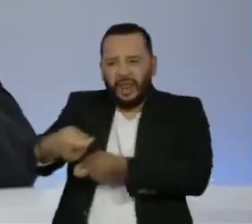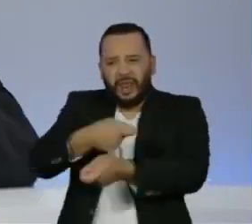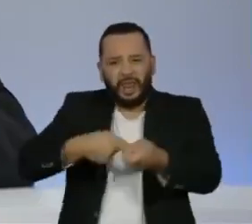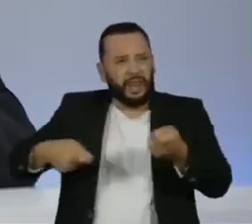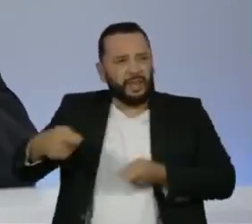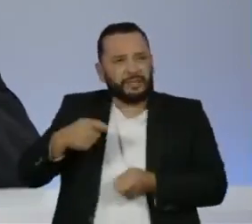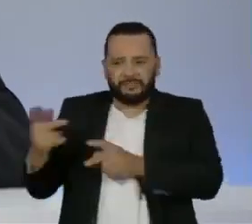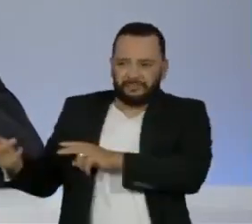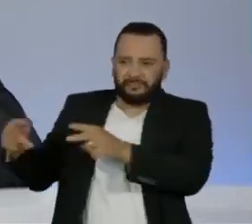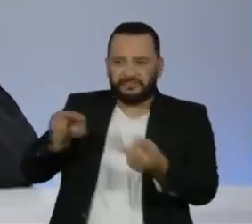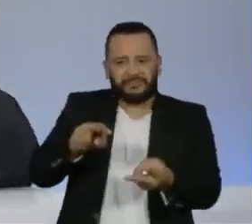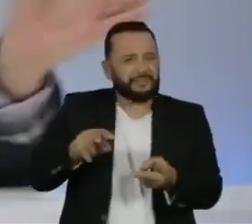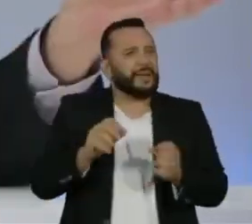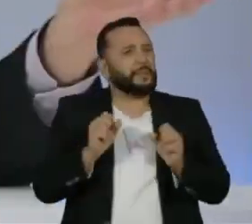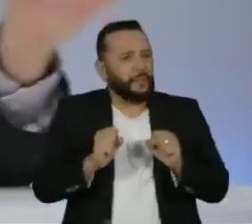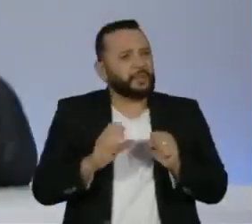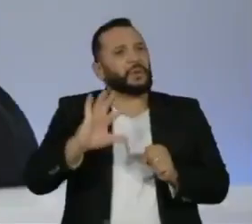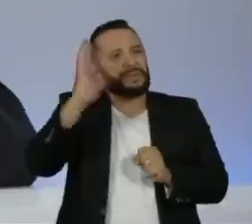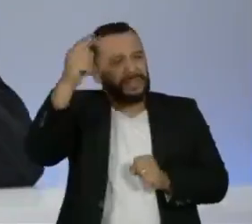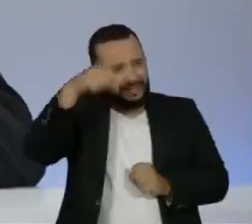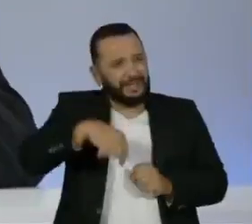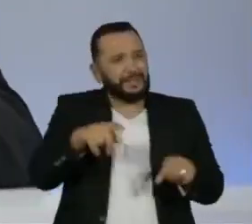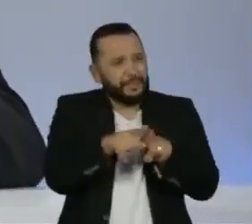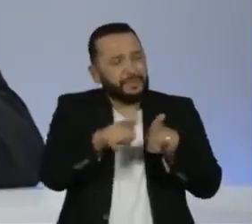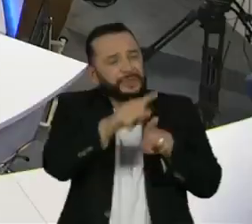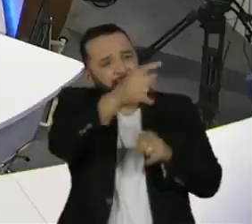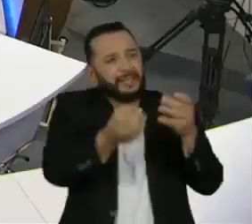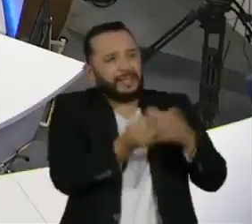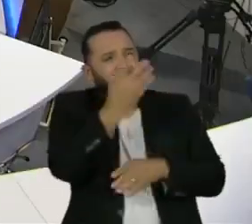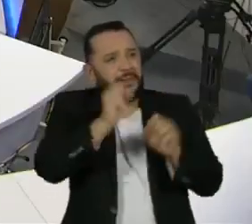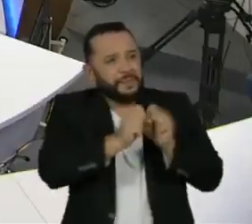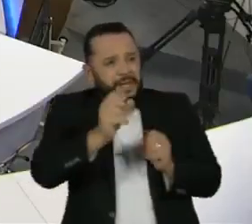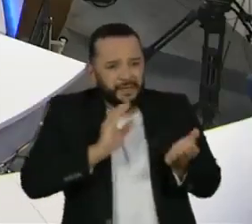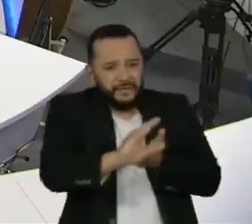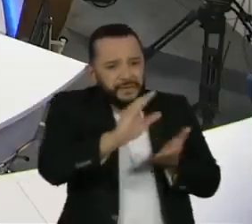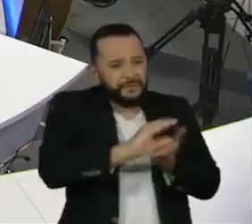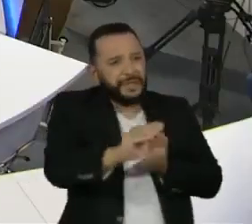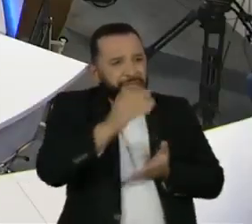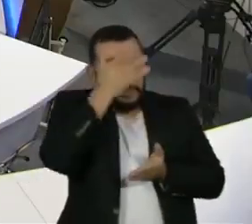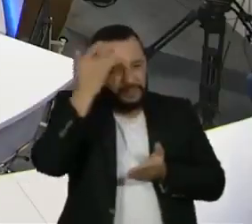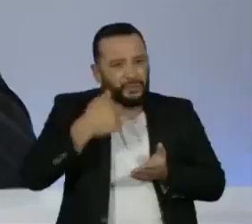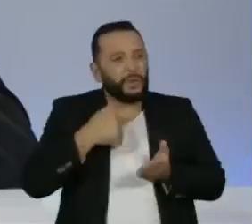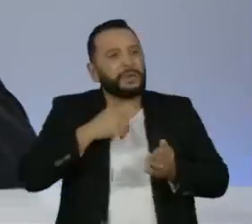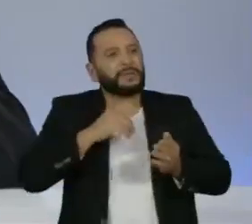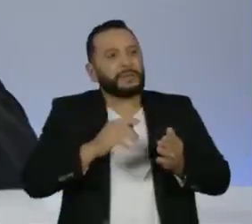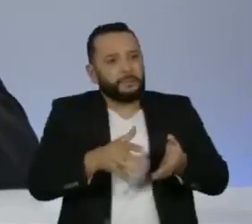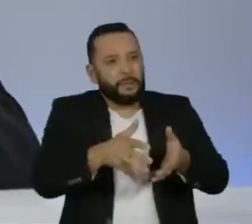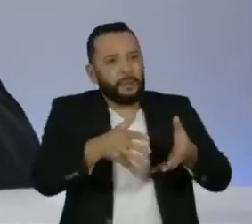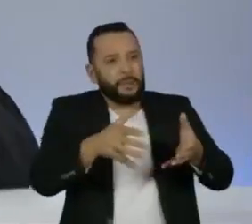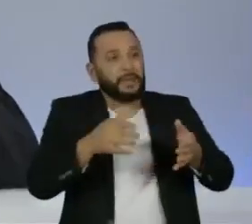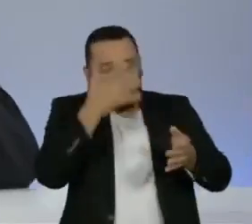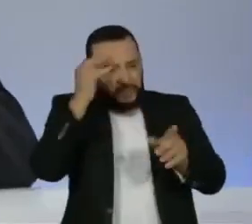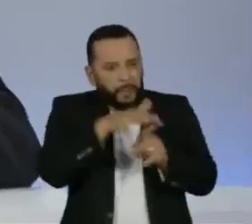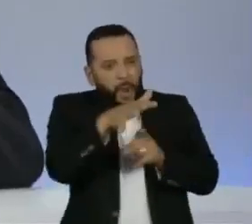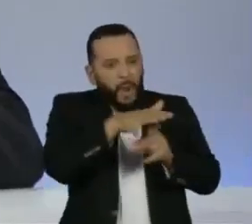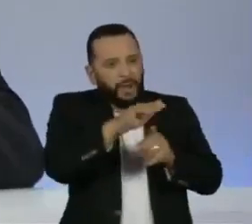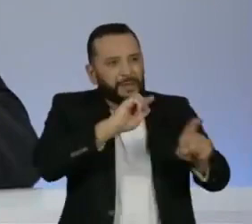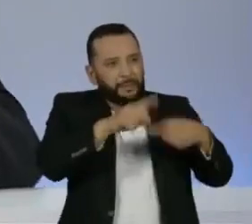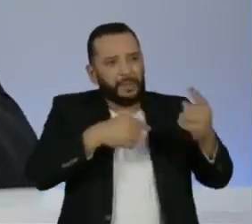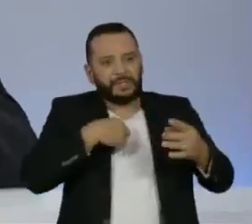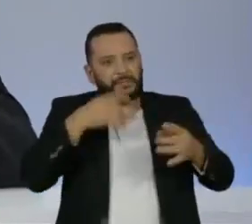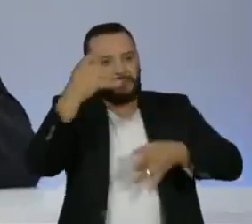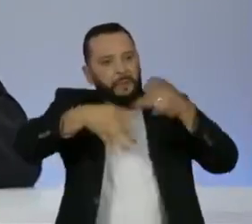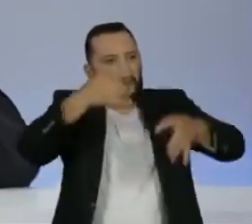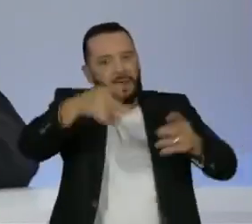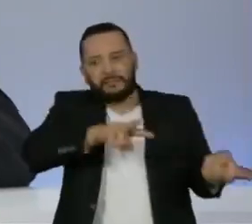para evitar fazer o mesmo aqui? Até a Nath está aqui e é uma educadora financeira, para quem, né, ainda não conhece. Educar primeiro